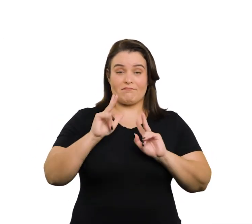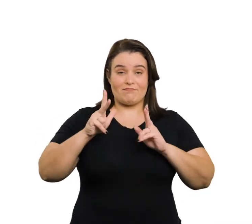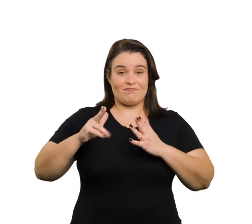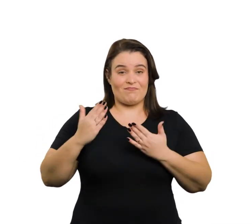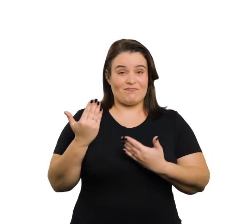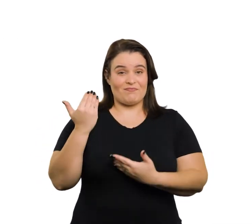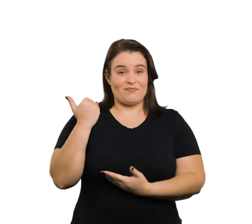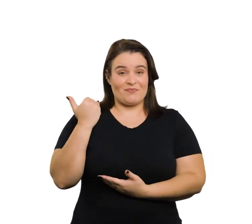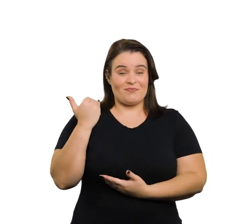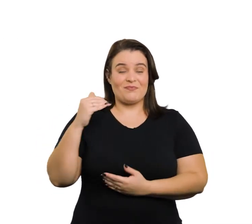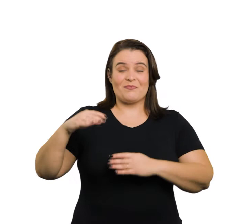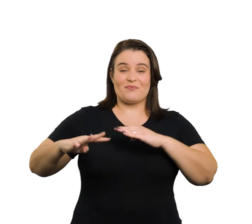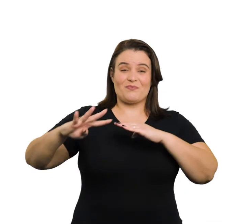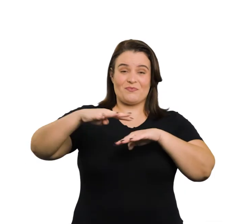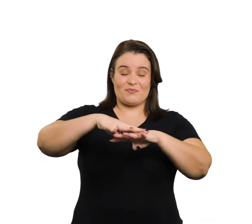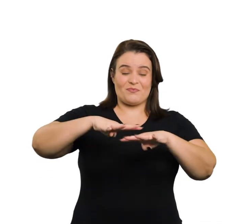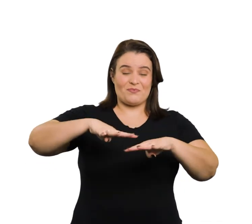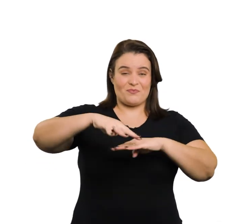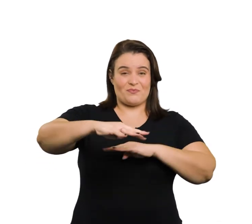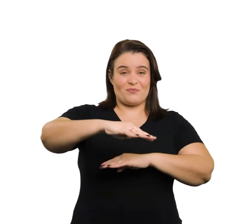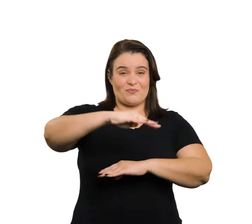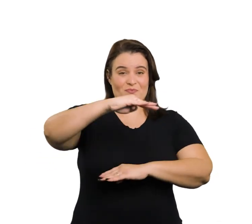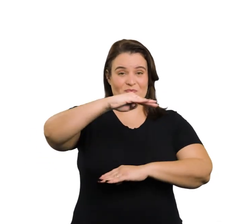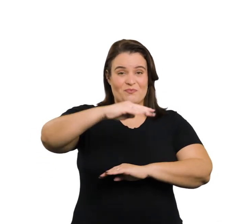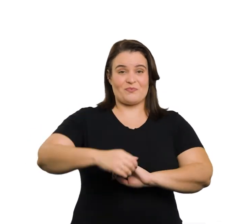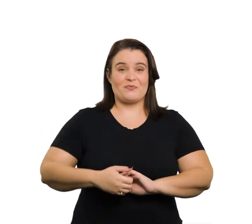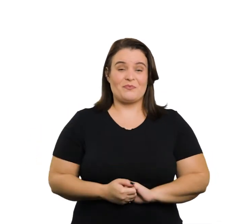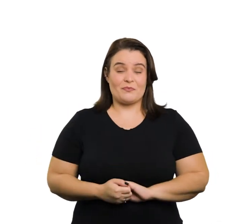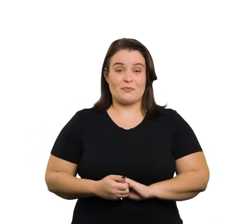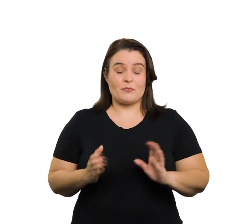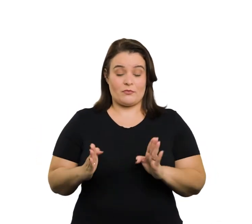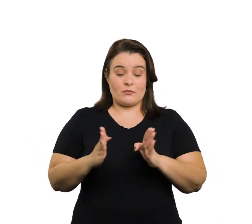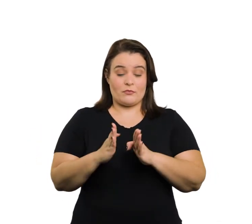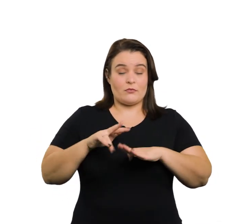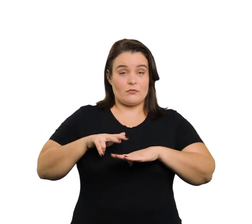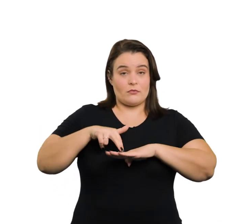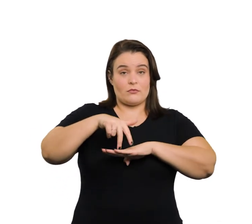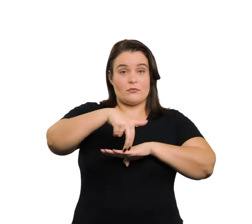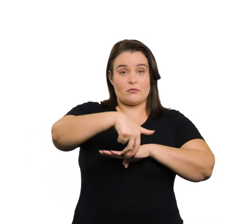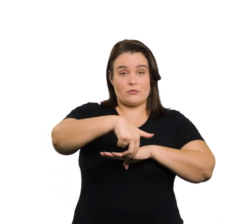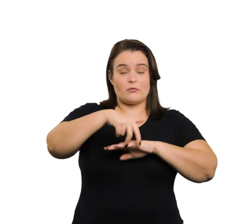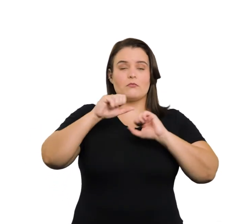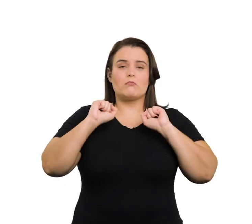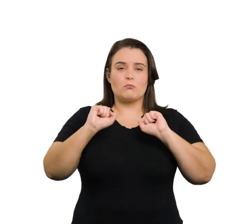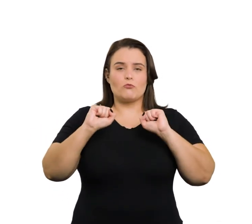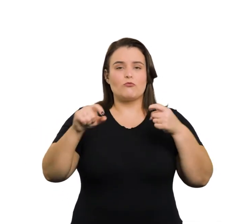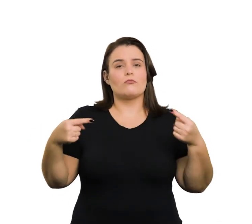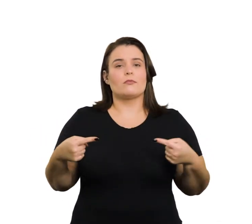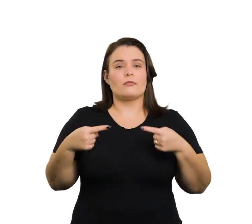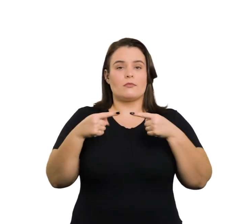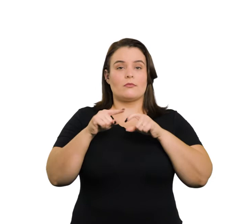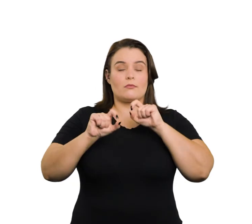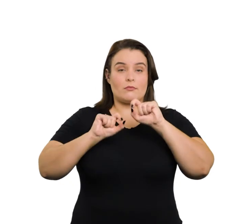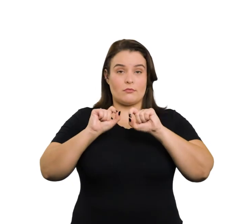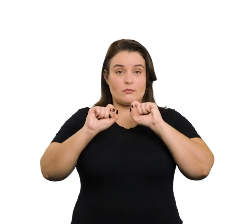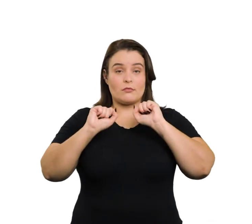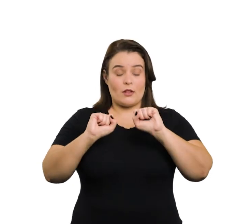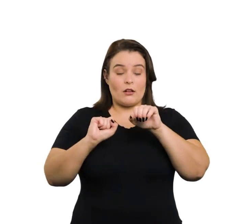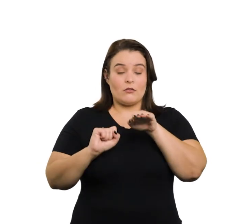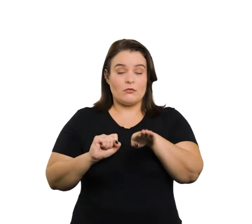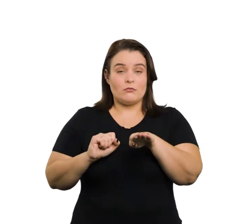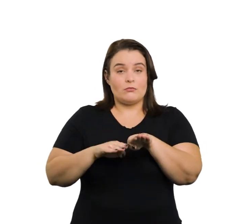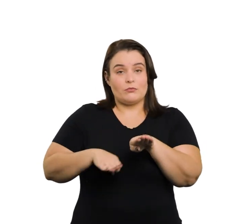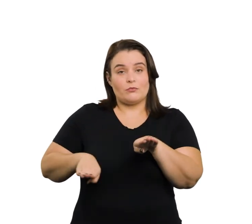travessia, conforme exemplificado no item faixa elevada. Travessia em calçadas estreitas pode